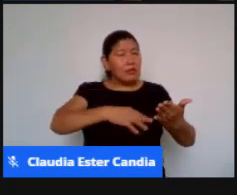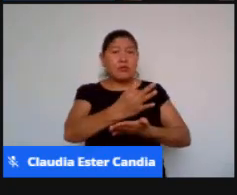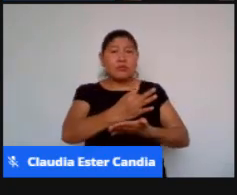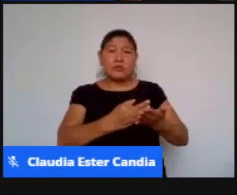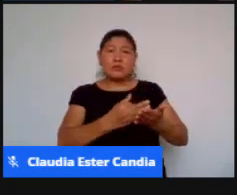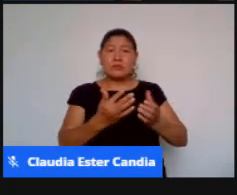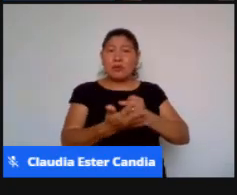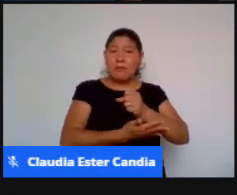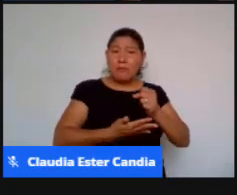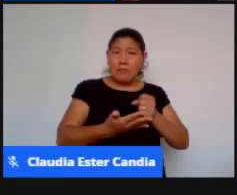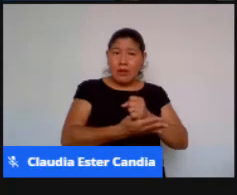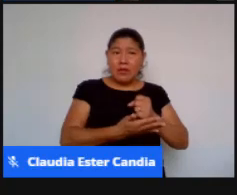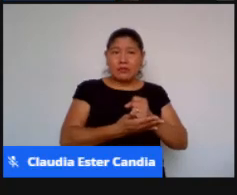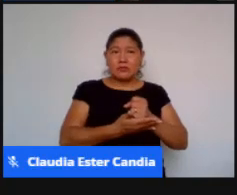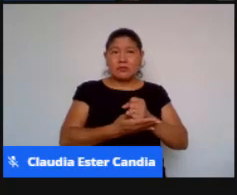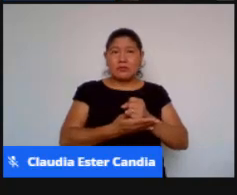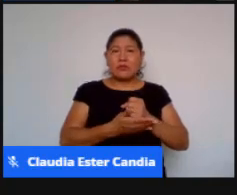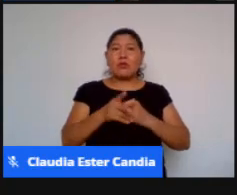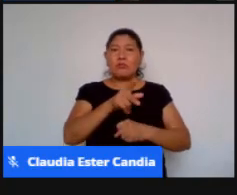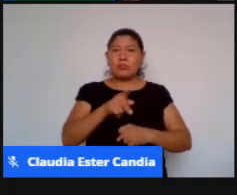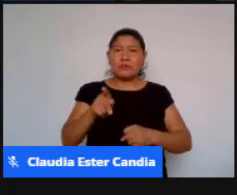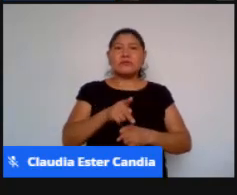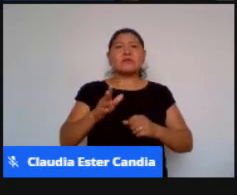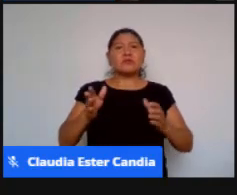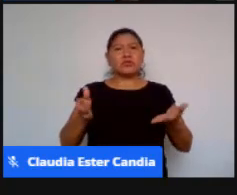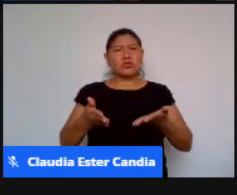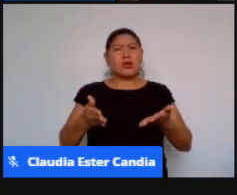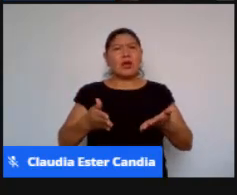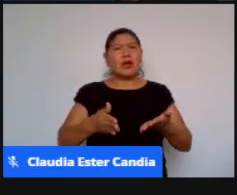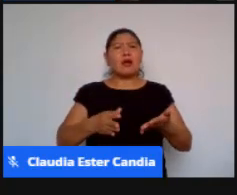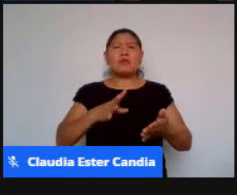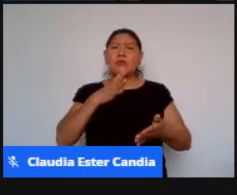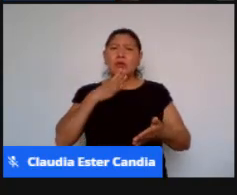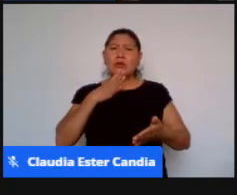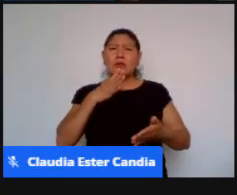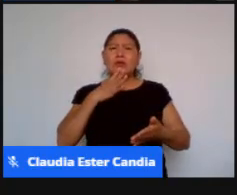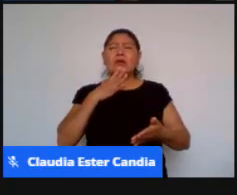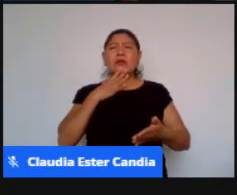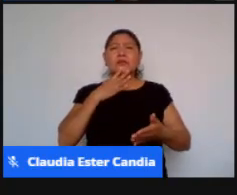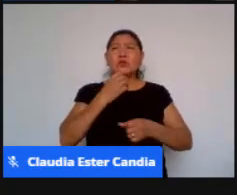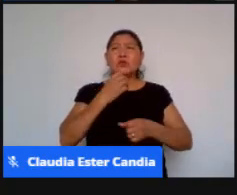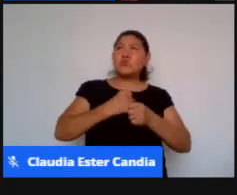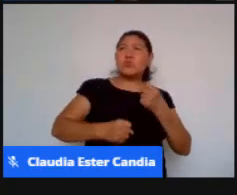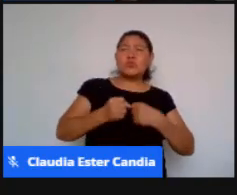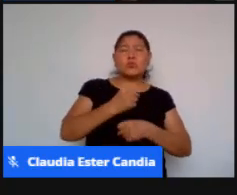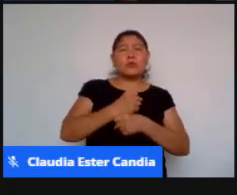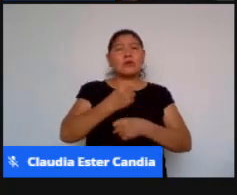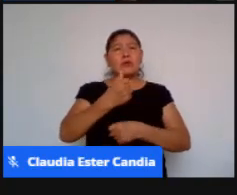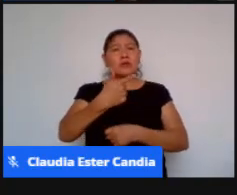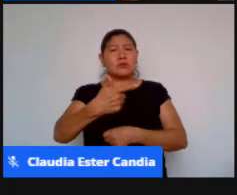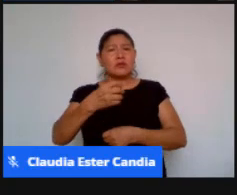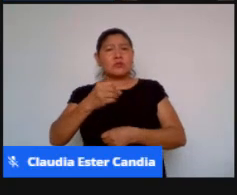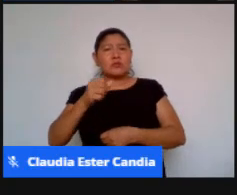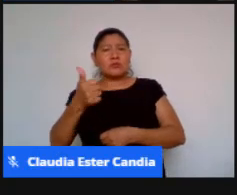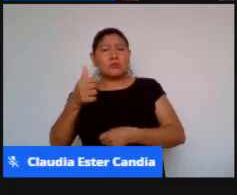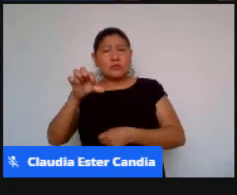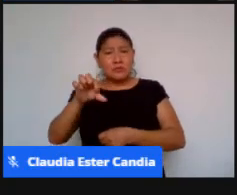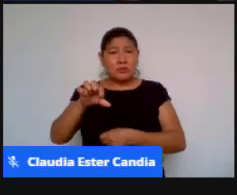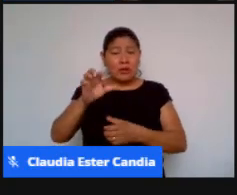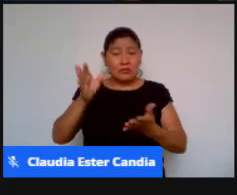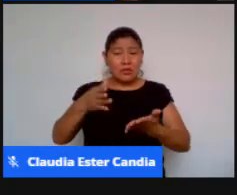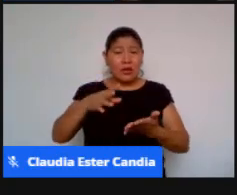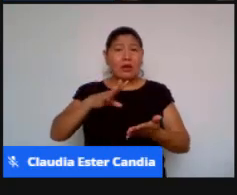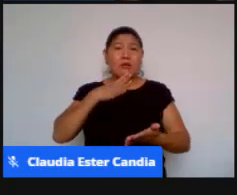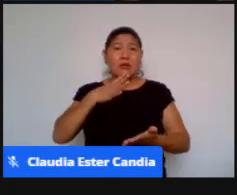participou das formações em 2019 leram, né, vocês leram todo esse texto e puderam contribuir. A base